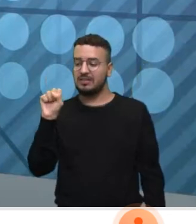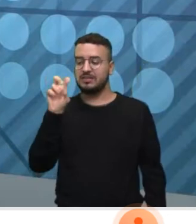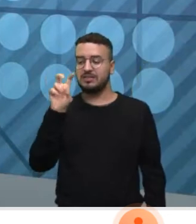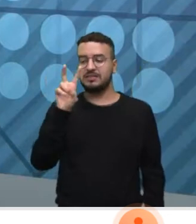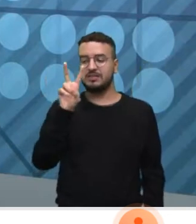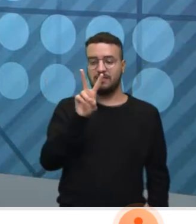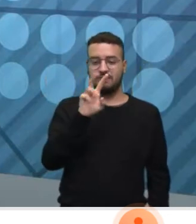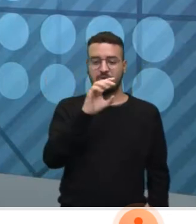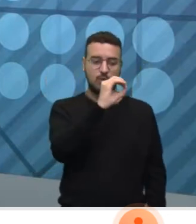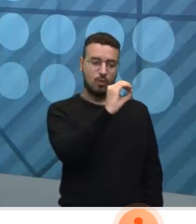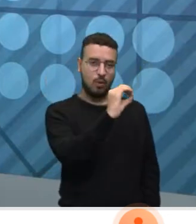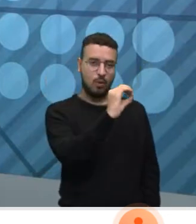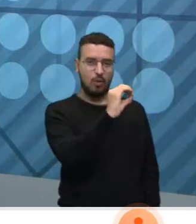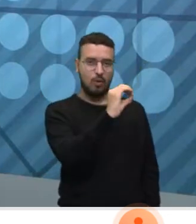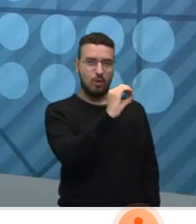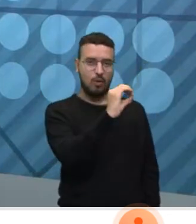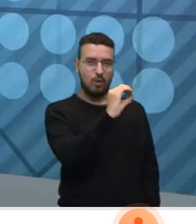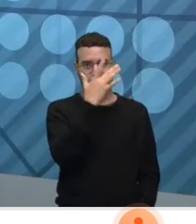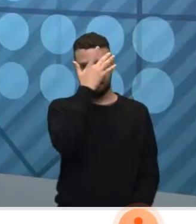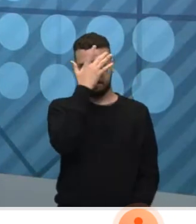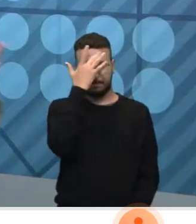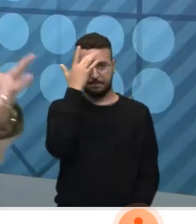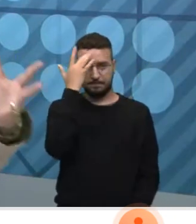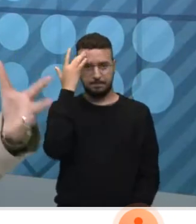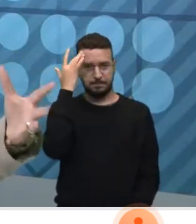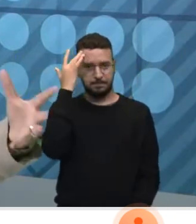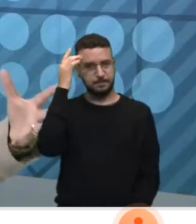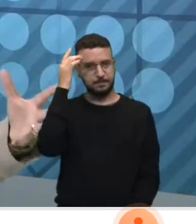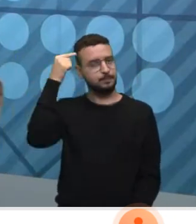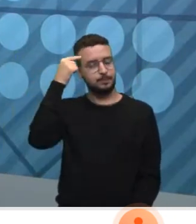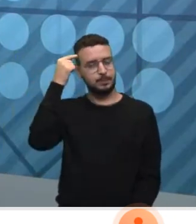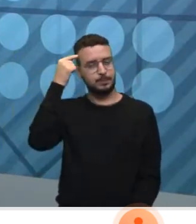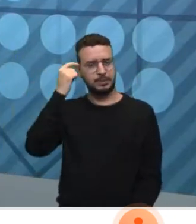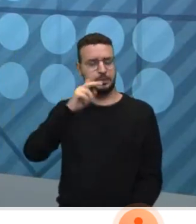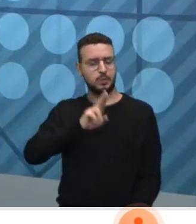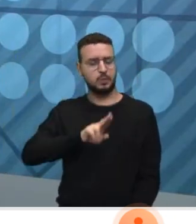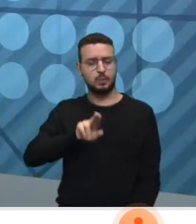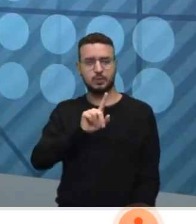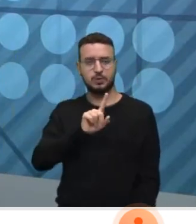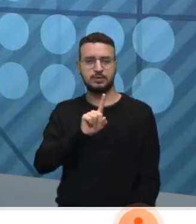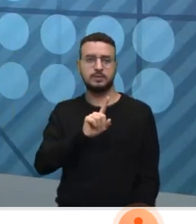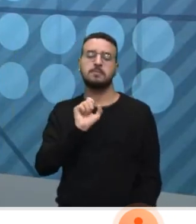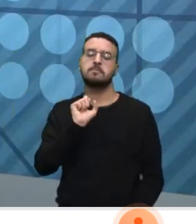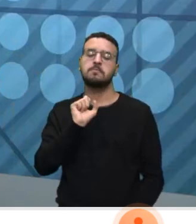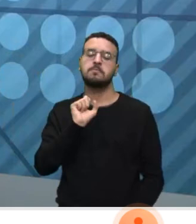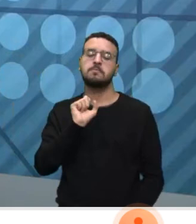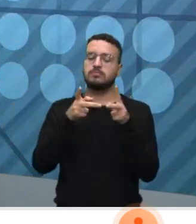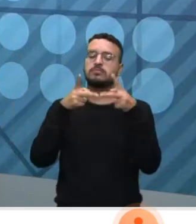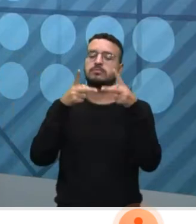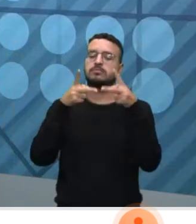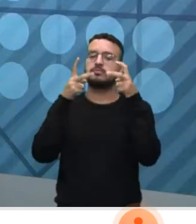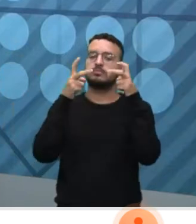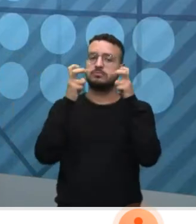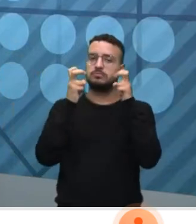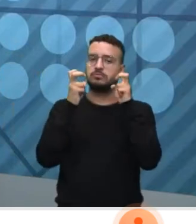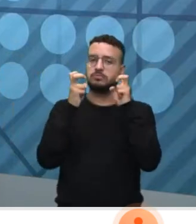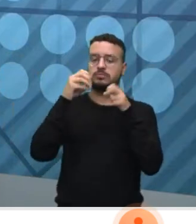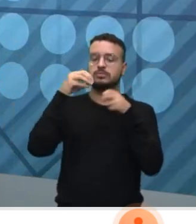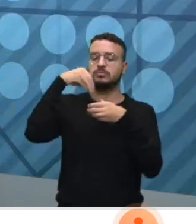objeto, né, que as pessoas acham que os surdos não utilizam, elas também podem ser vistas em